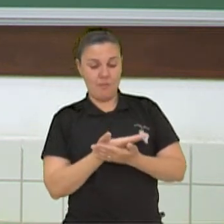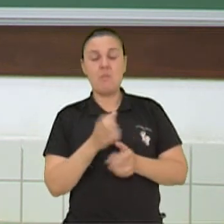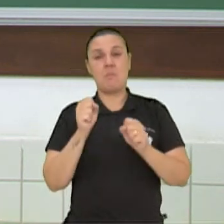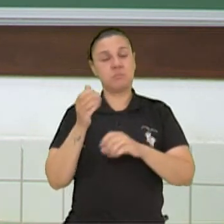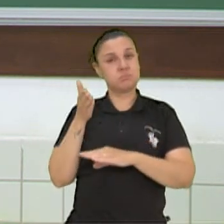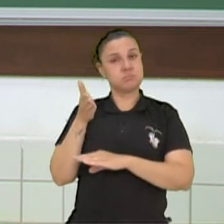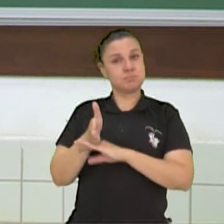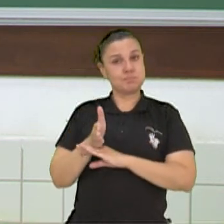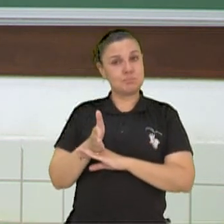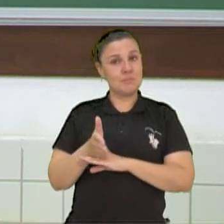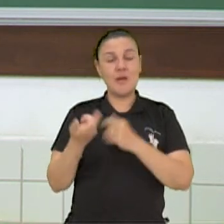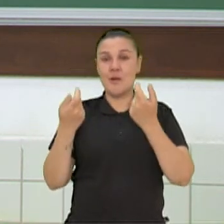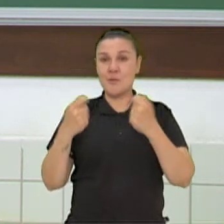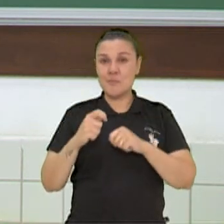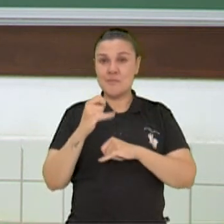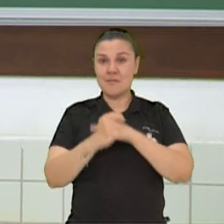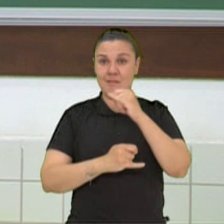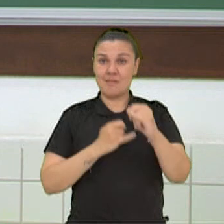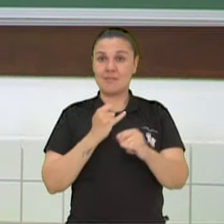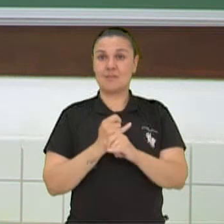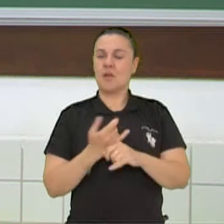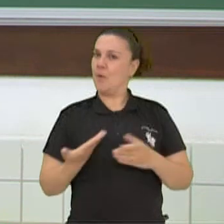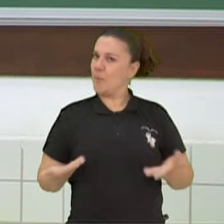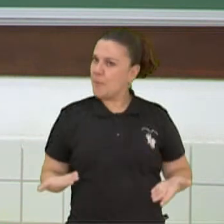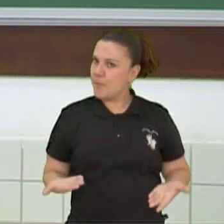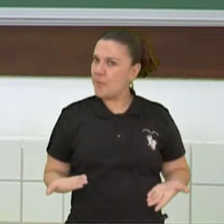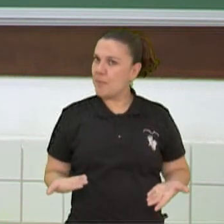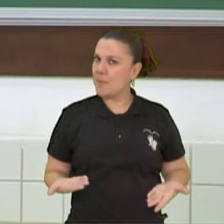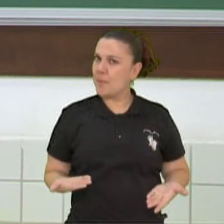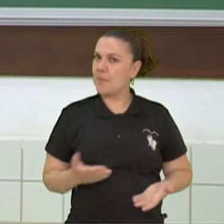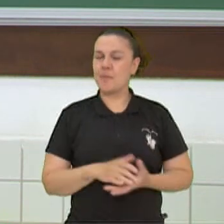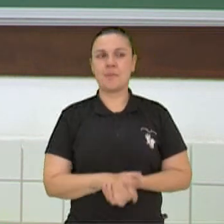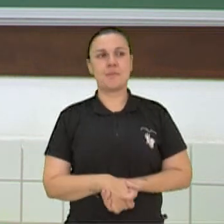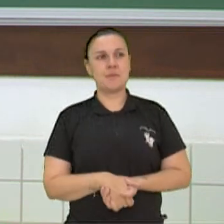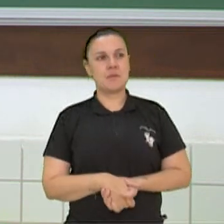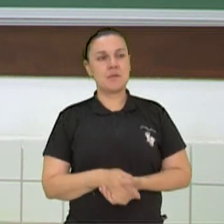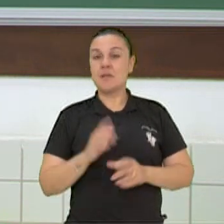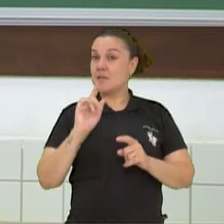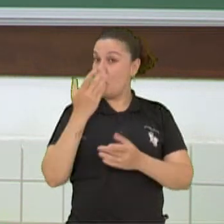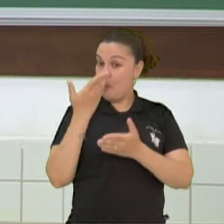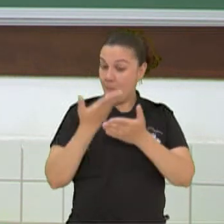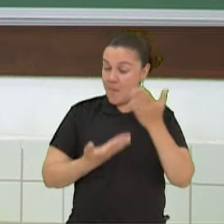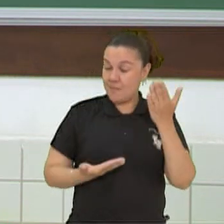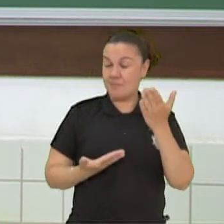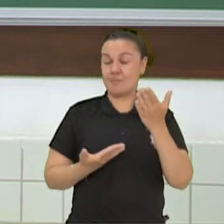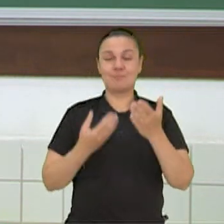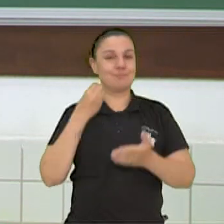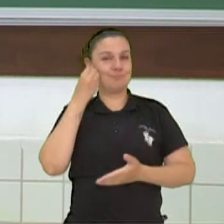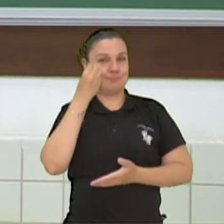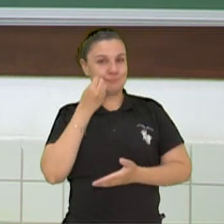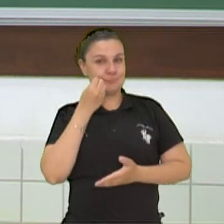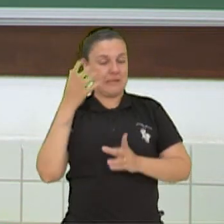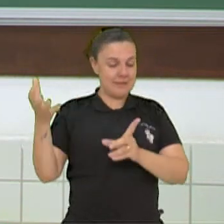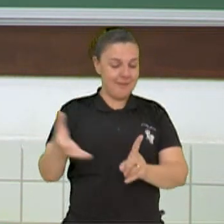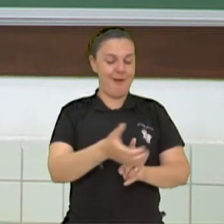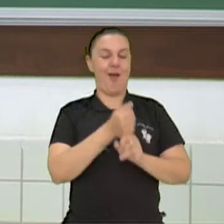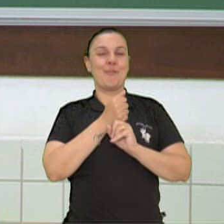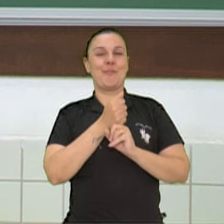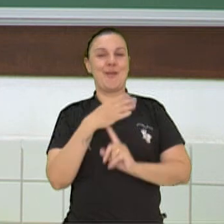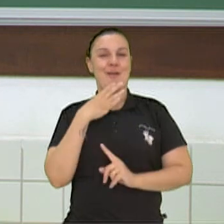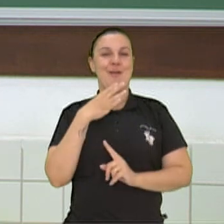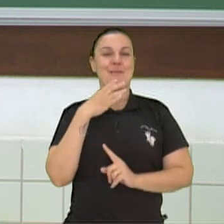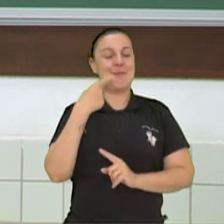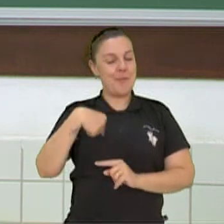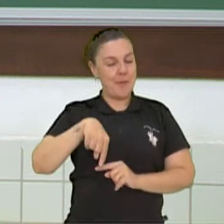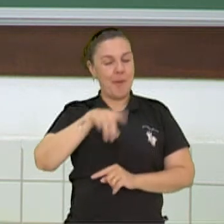dia, espero ter contribuído significativamente, essa é a nossa função aqui. Quero que você aí confie na aula remota, reassista